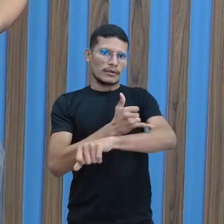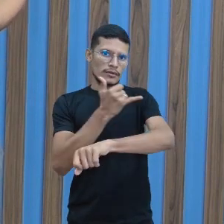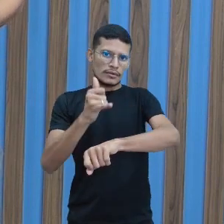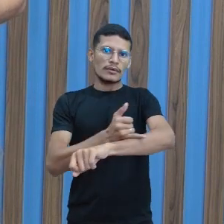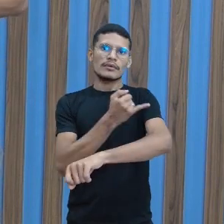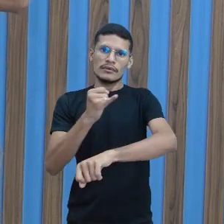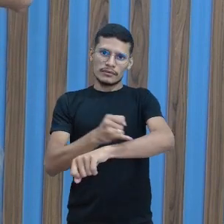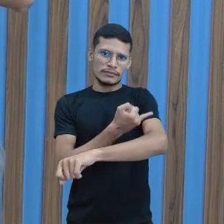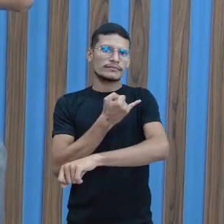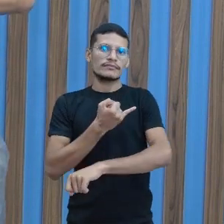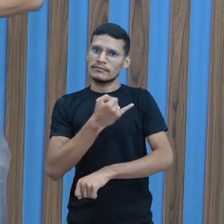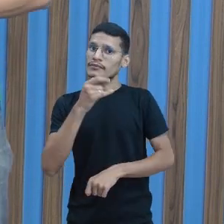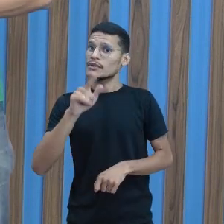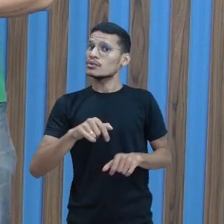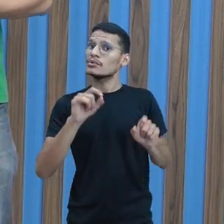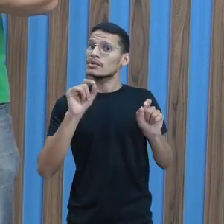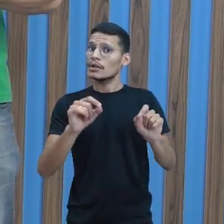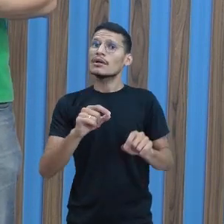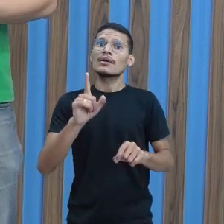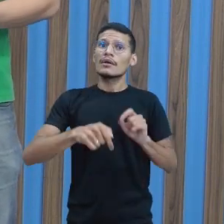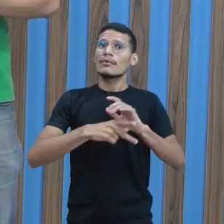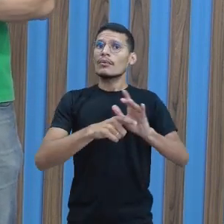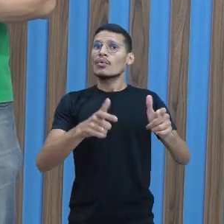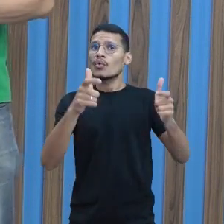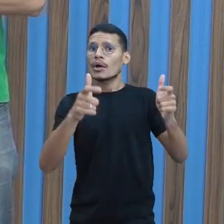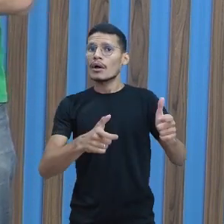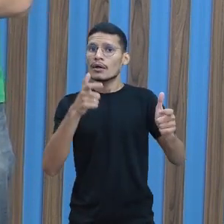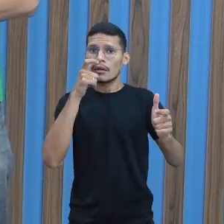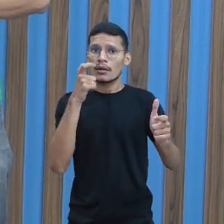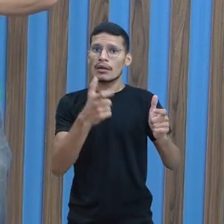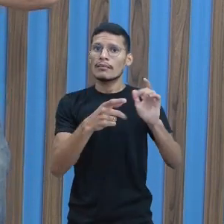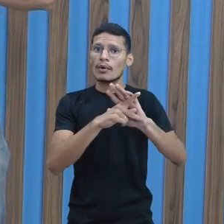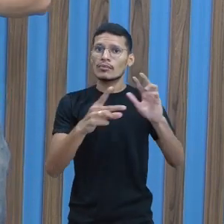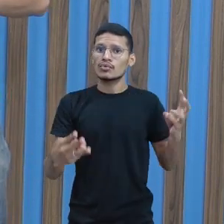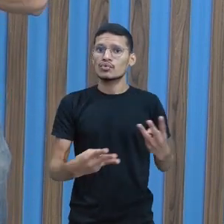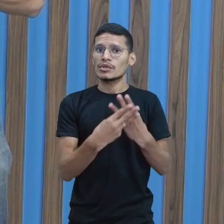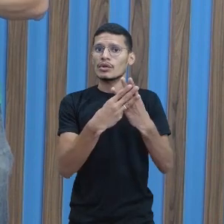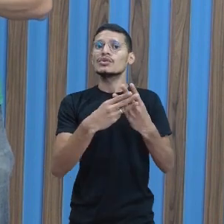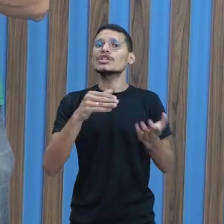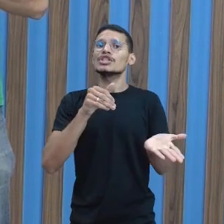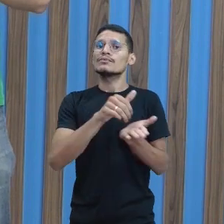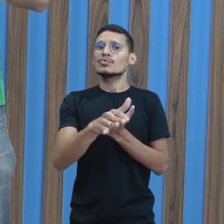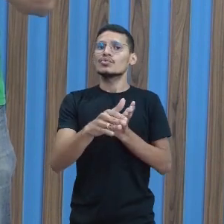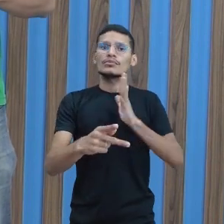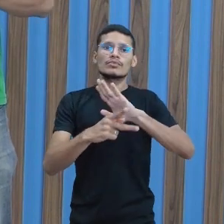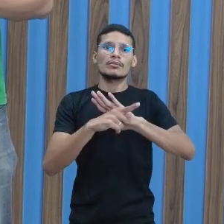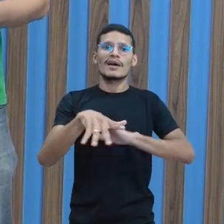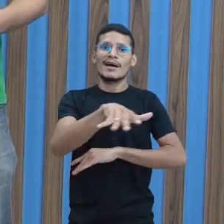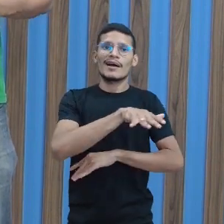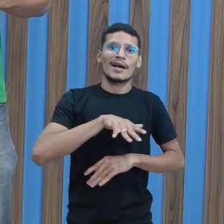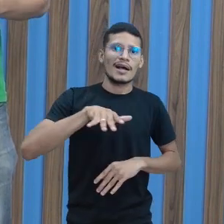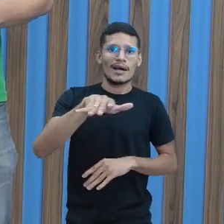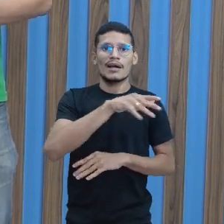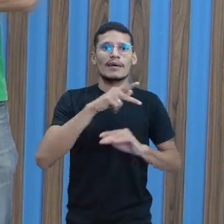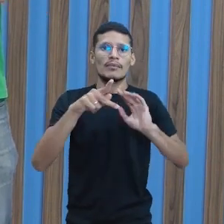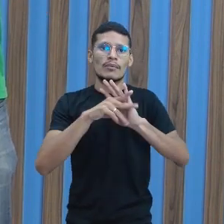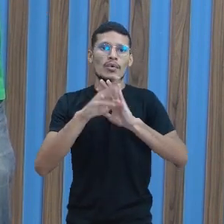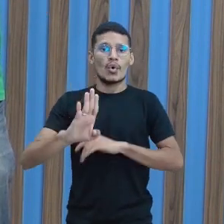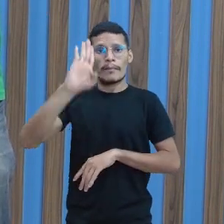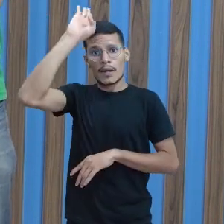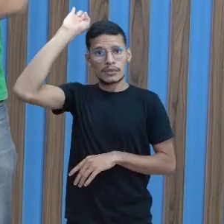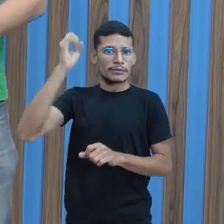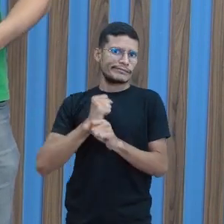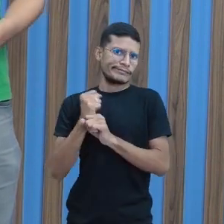porque, afinal de contas, é um território de interesse dos judeus, que foram expulsos do território da região pelos romanos lá